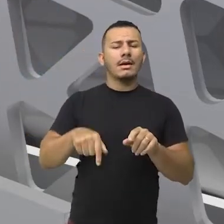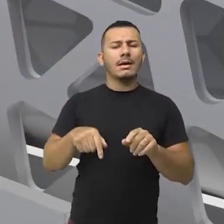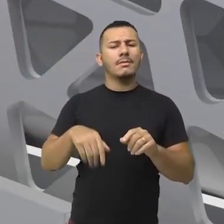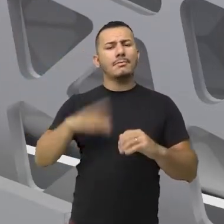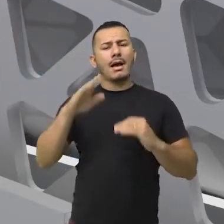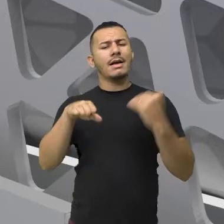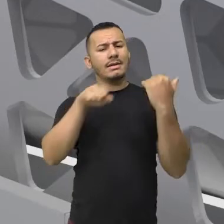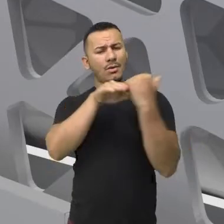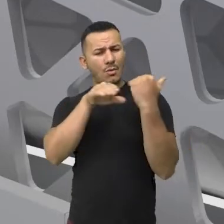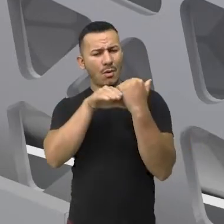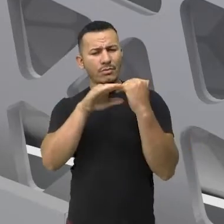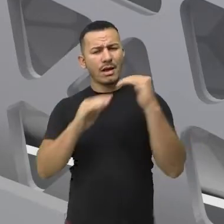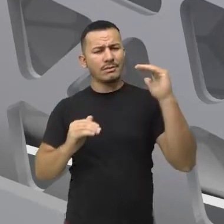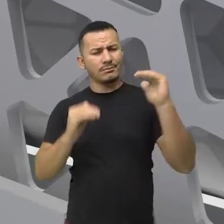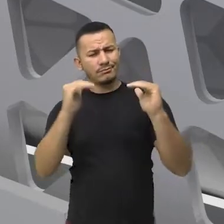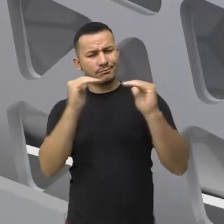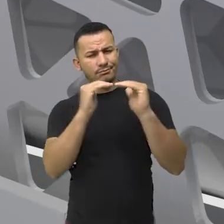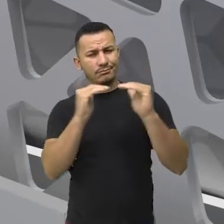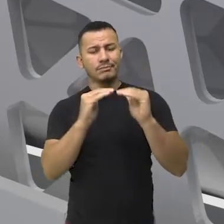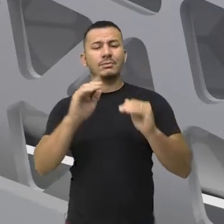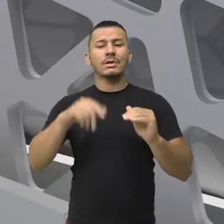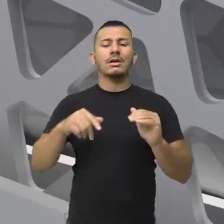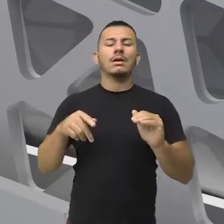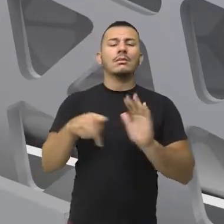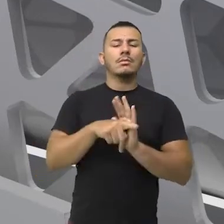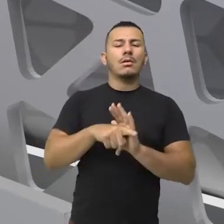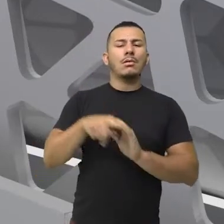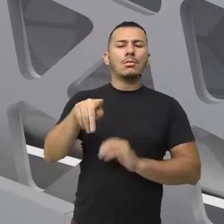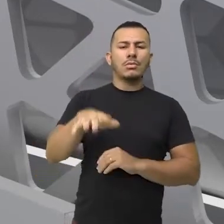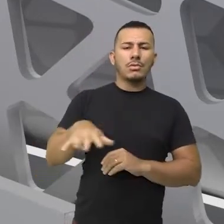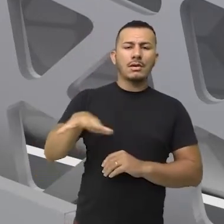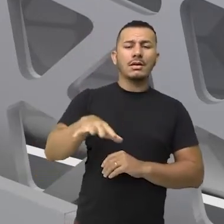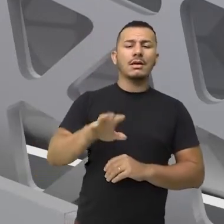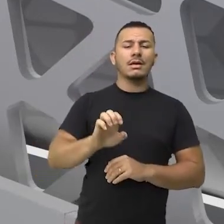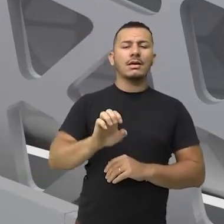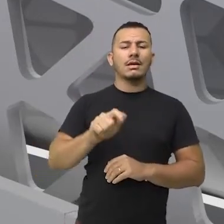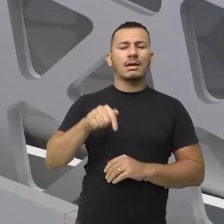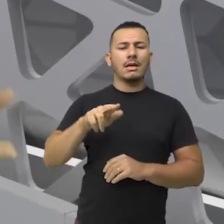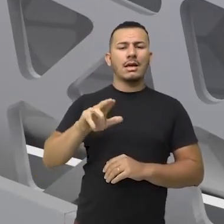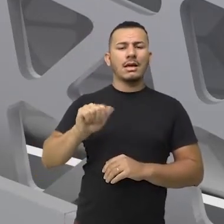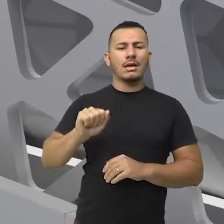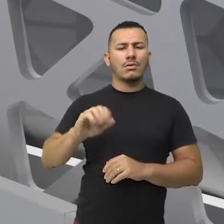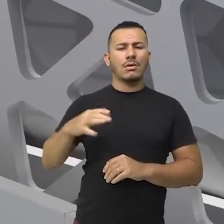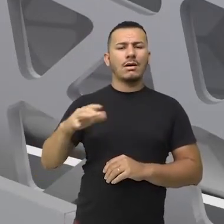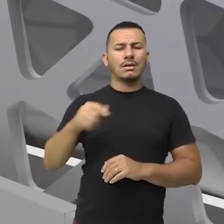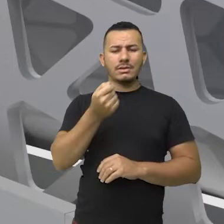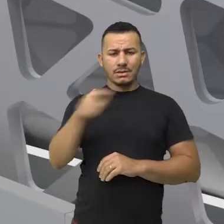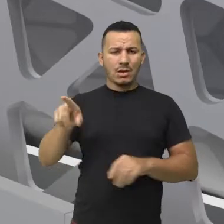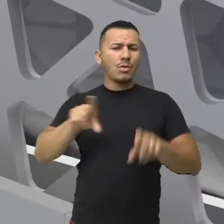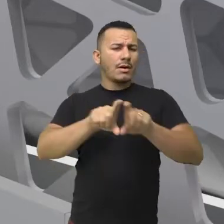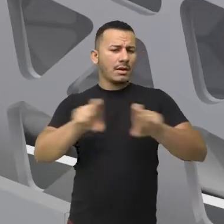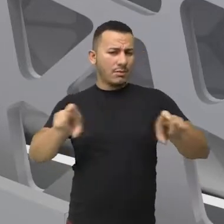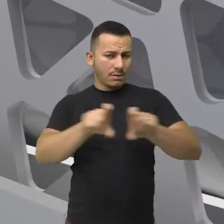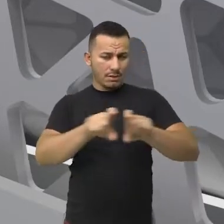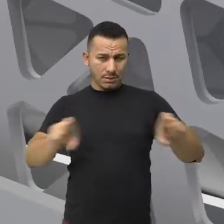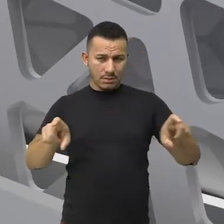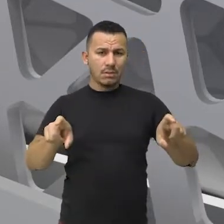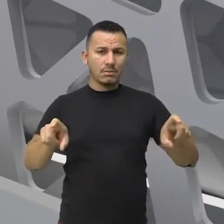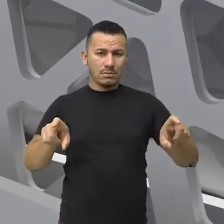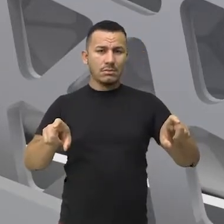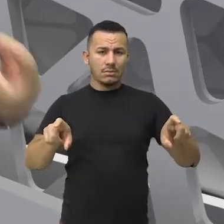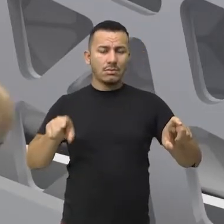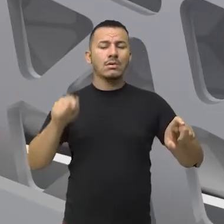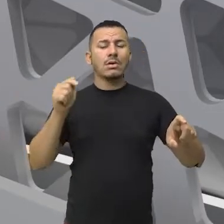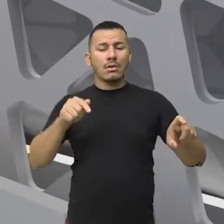nos deparamos sempre é a equação. Olha, o próprio nome já está falando, equação.